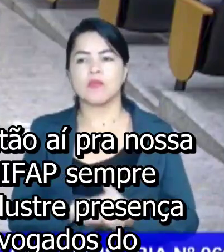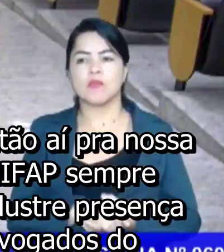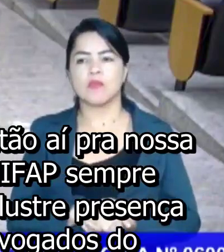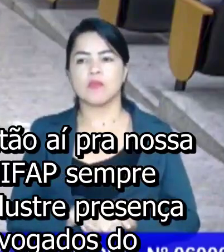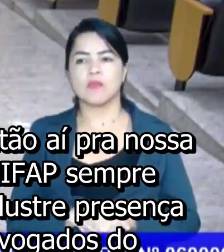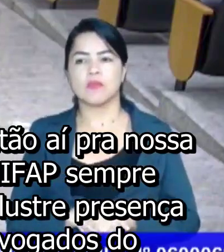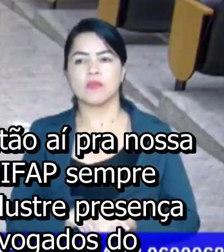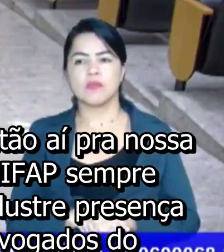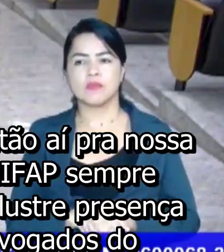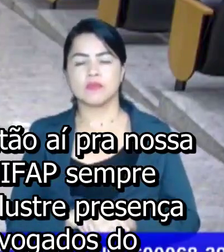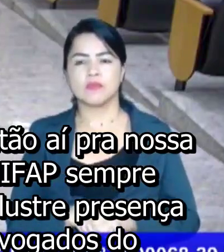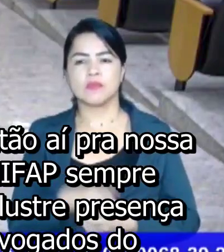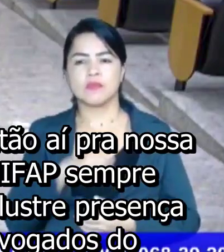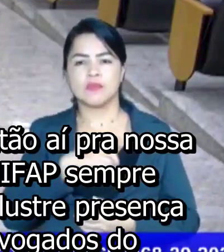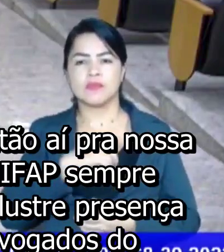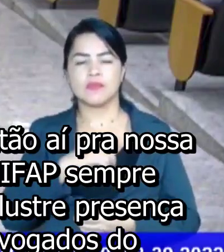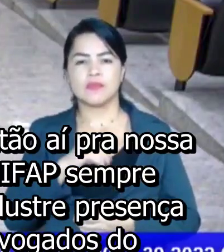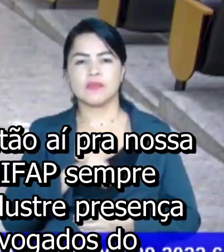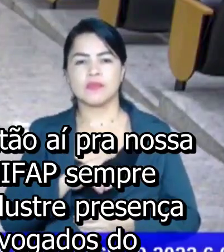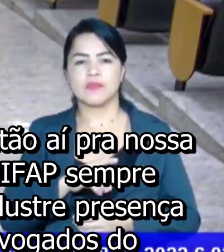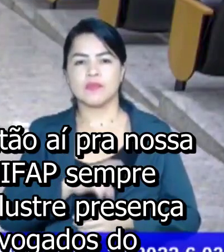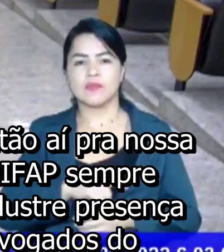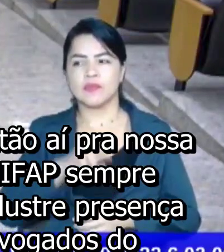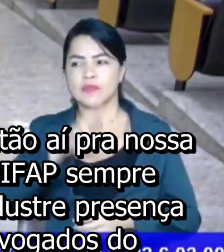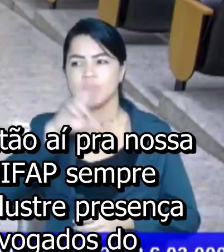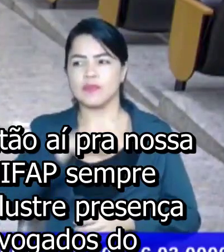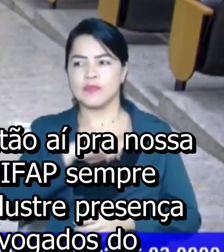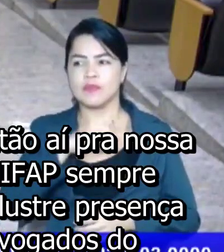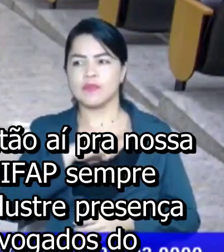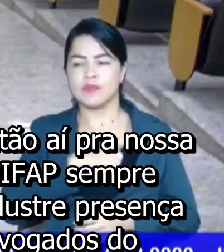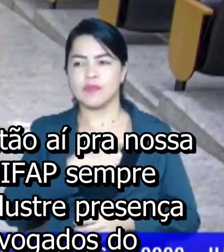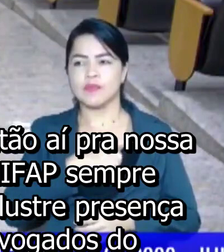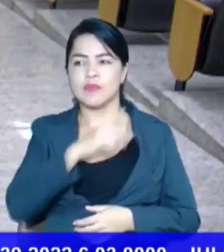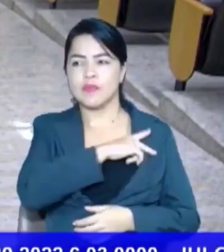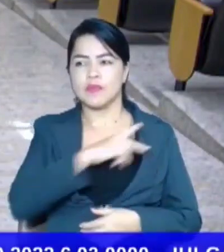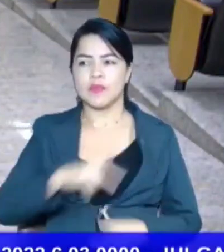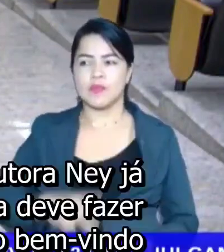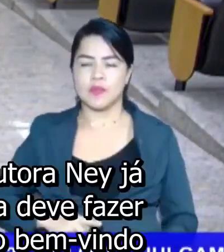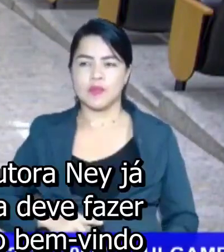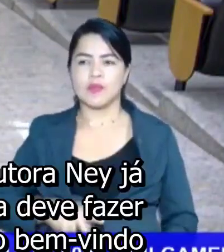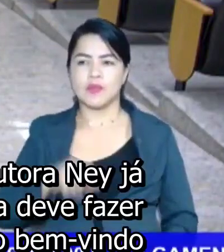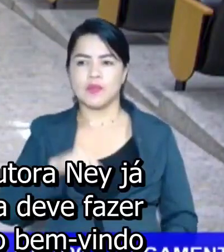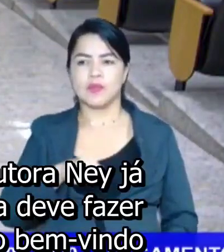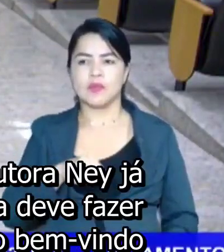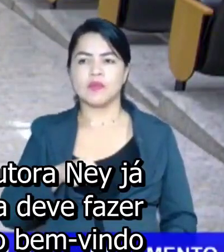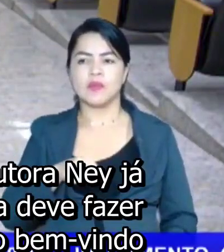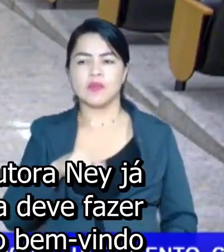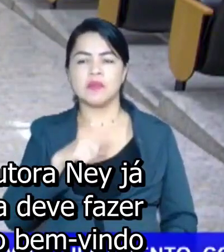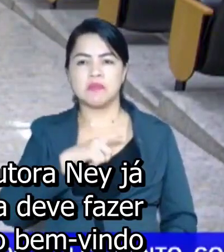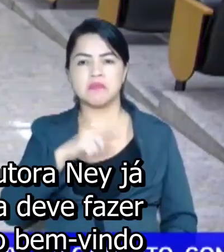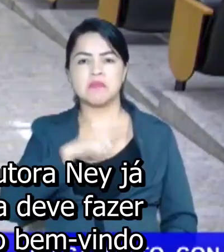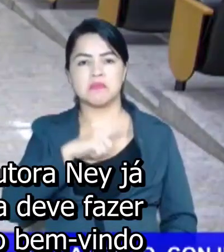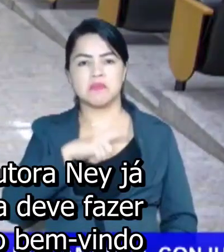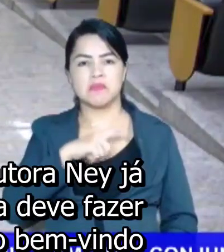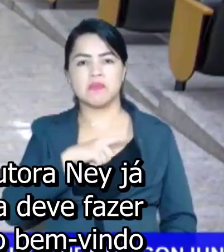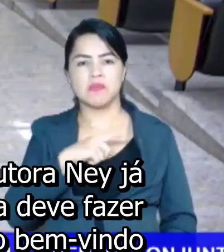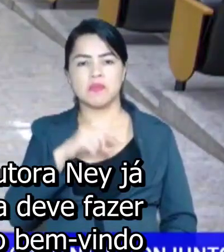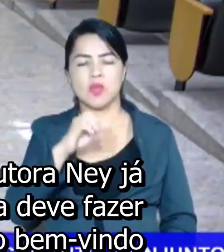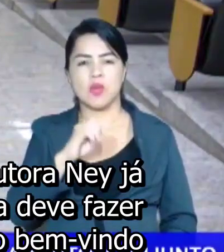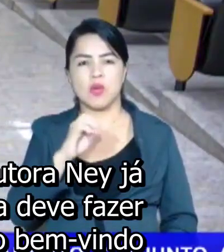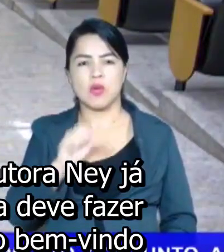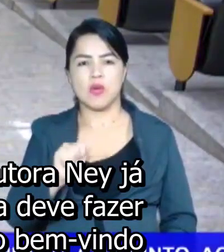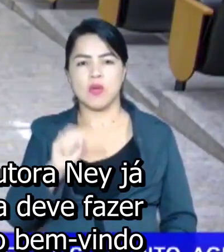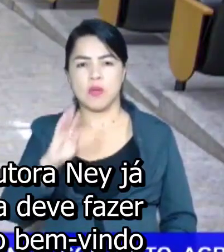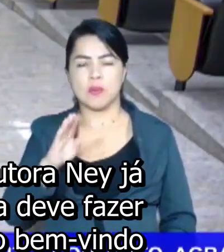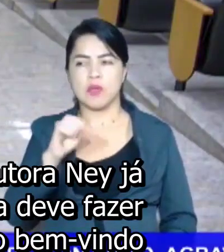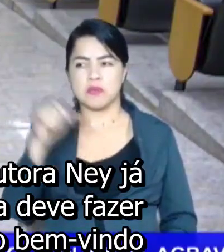lugar. Do doutor Aurenei Brito, é presidente da Ordem dos Advogados do do Brasil, na seção Amapá. Muito nos honra,